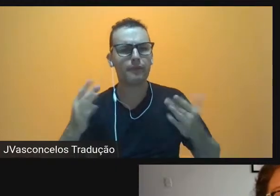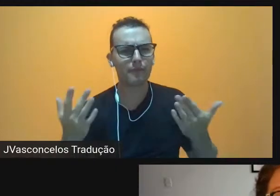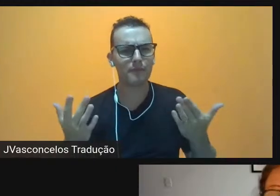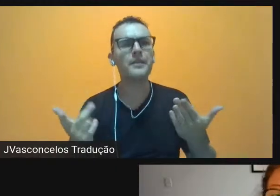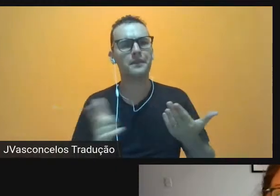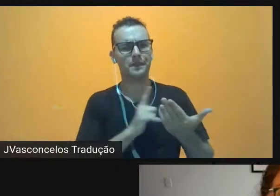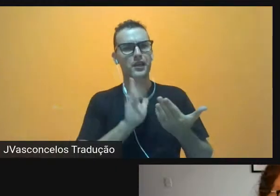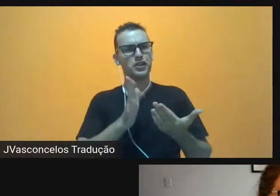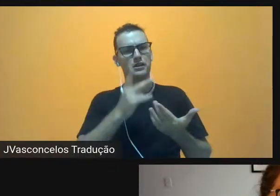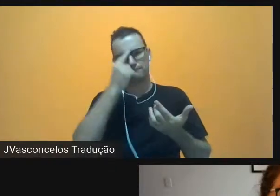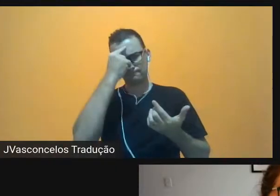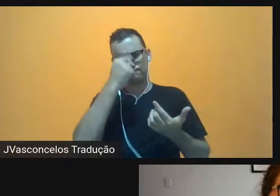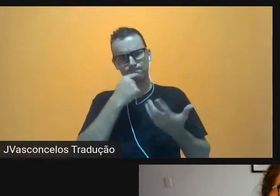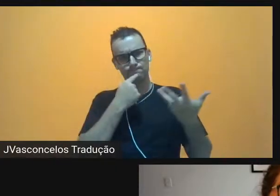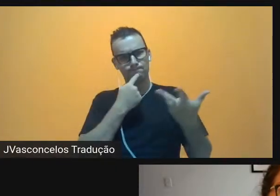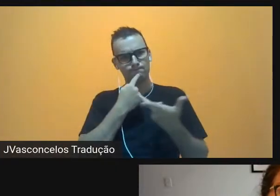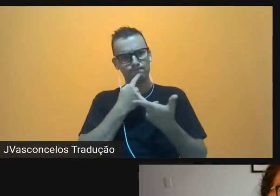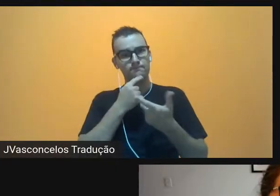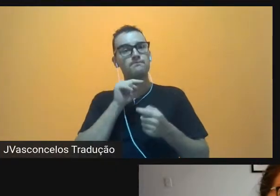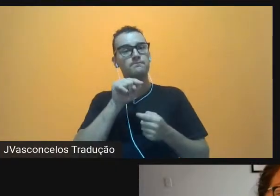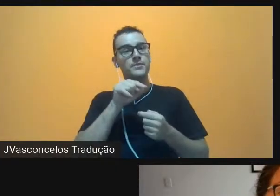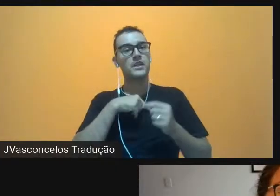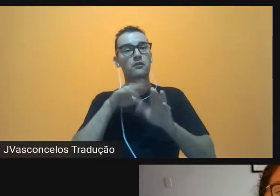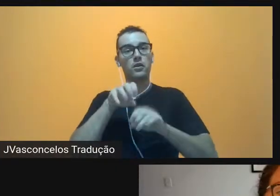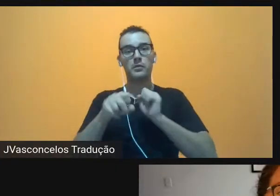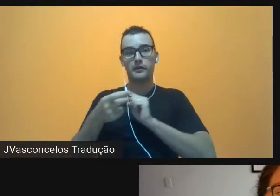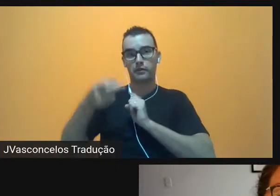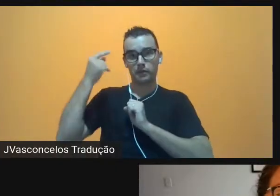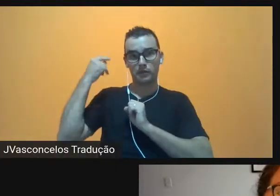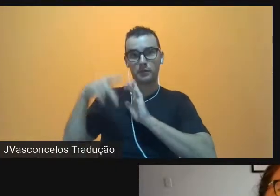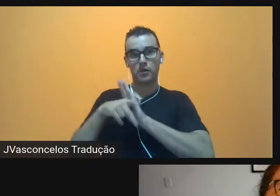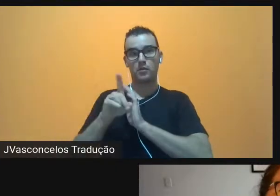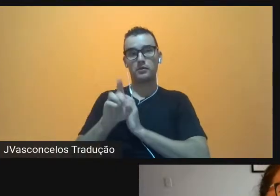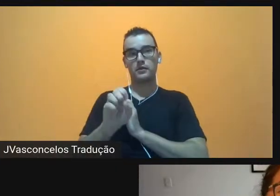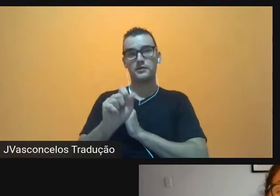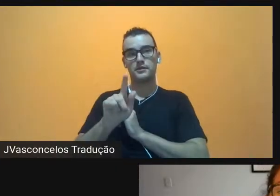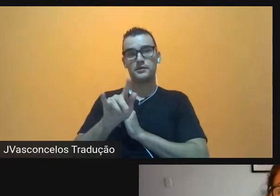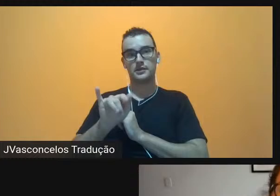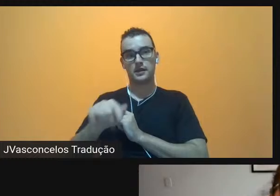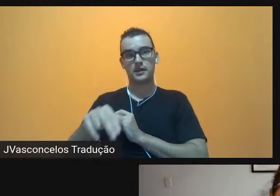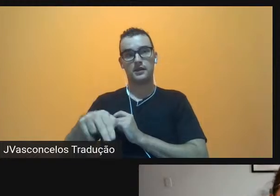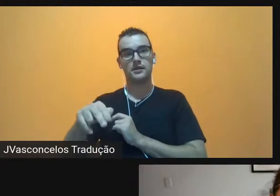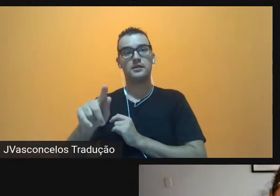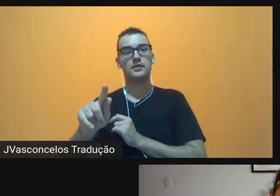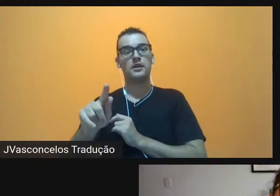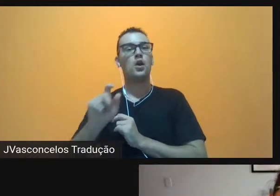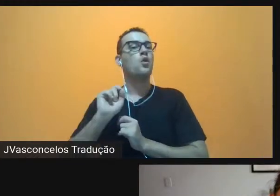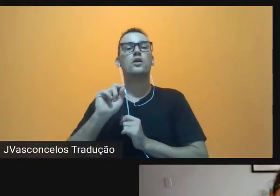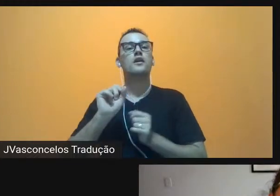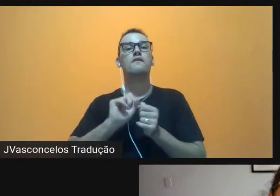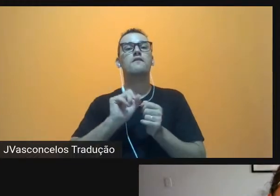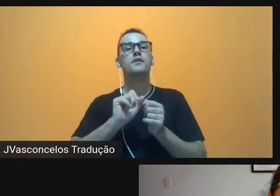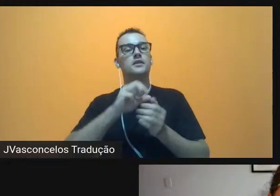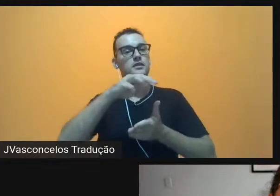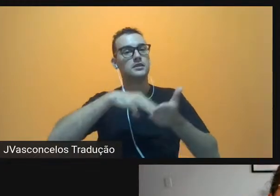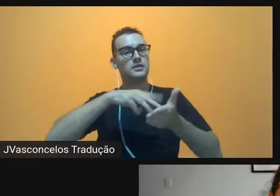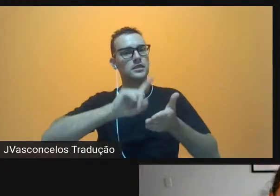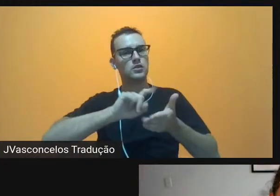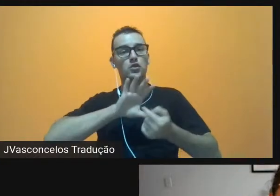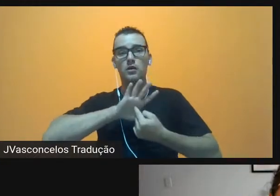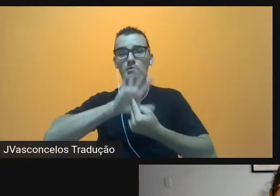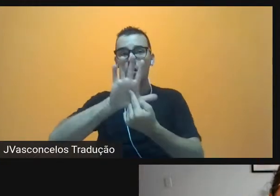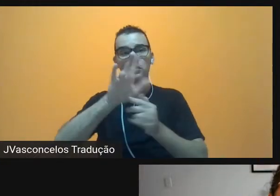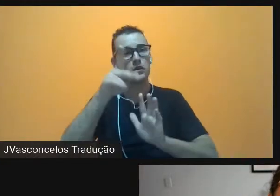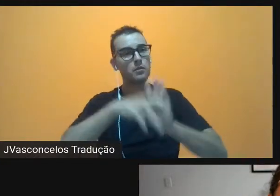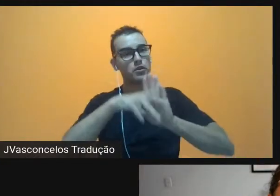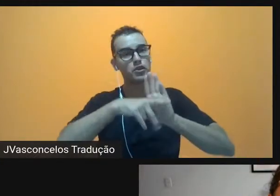esse perfil. Quando eu formei lá no design gráfico, por exemplo, eu não fiz monografia, a gente apresentou um projeto, né? A gente apresenta